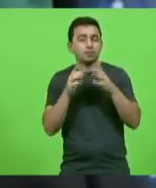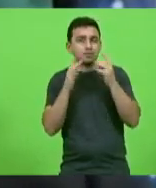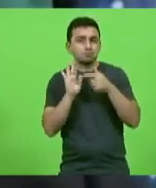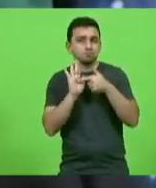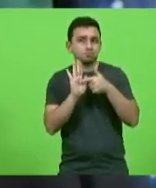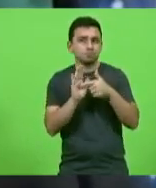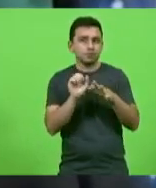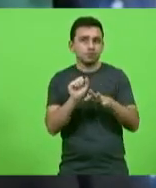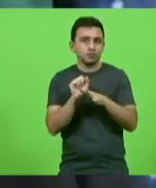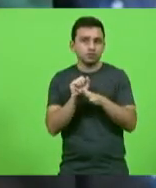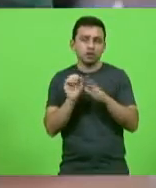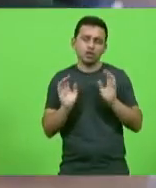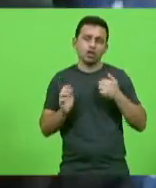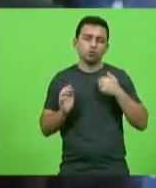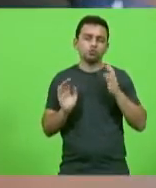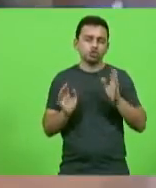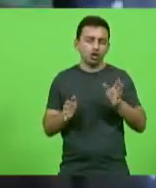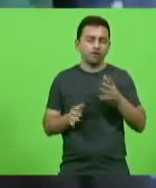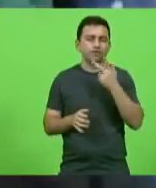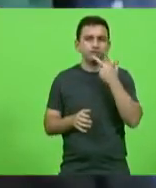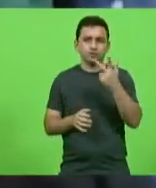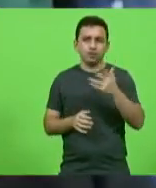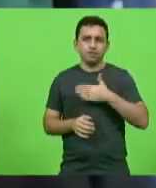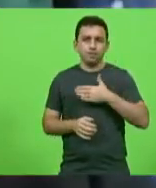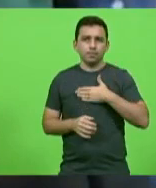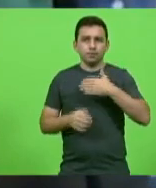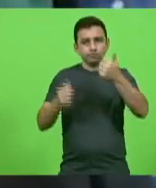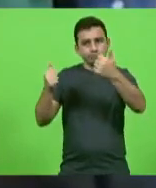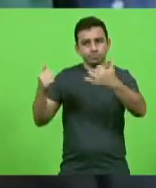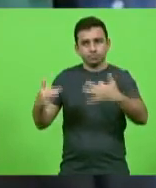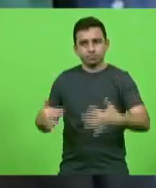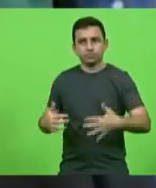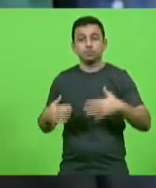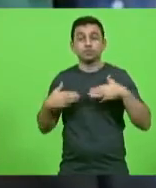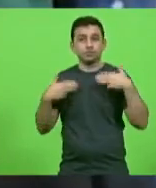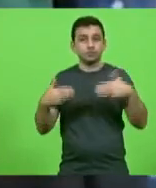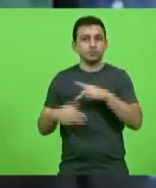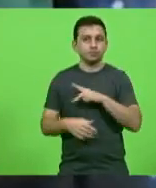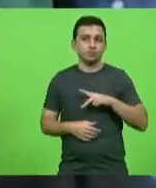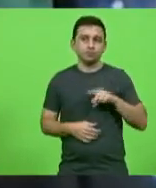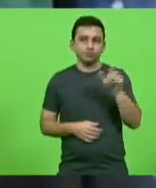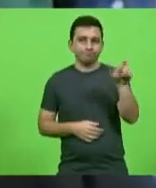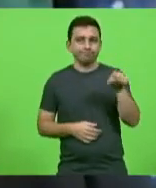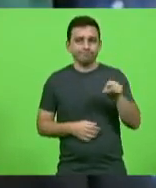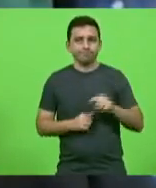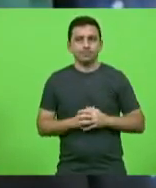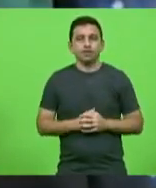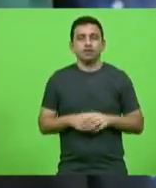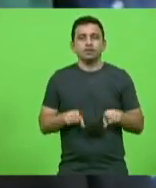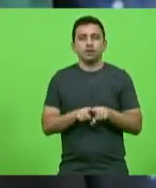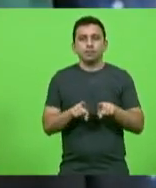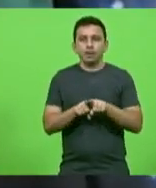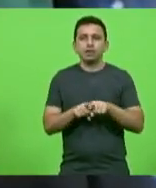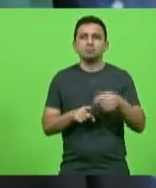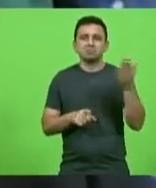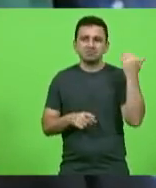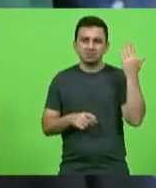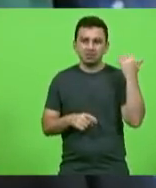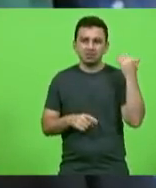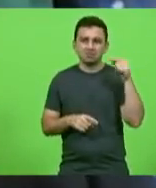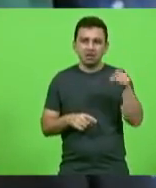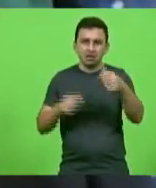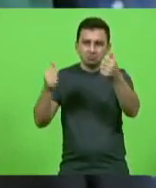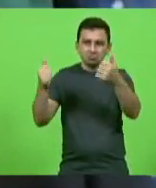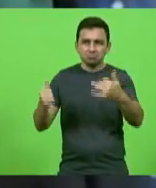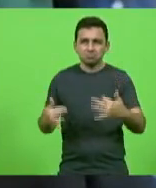processo como destaquei em meu depoimento ele fez ao Ministério Público e não caseiro do depoimentos